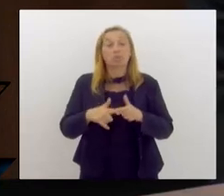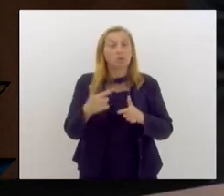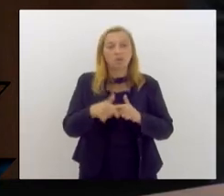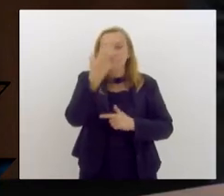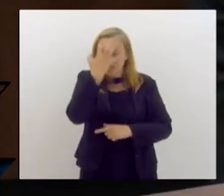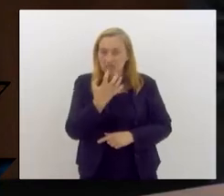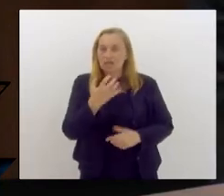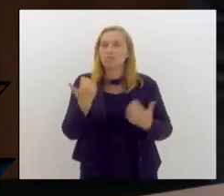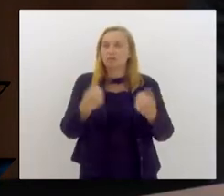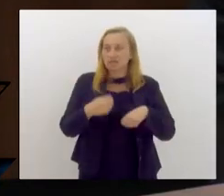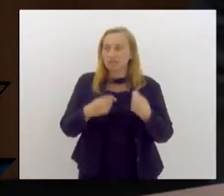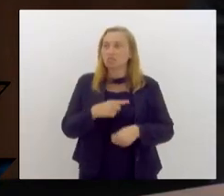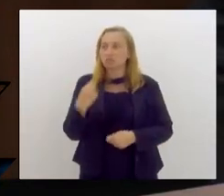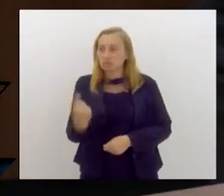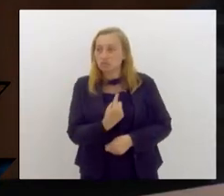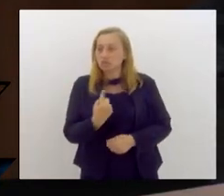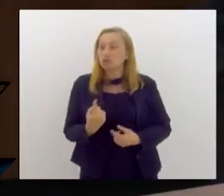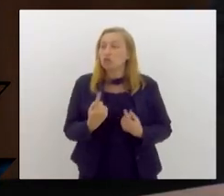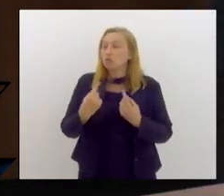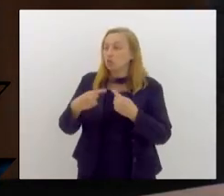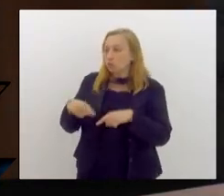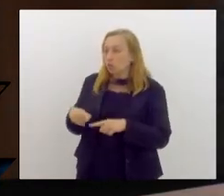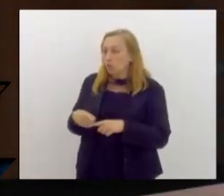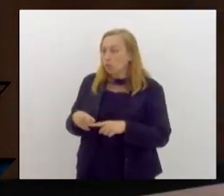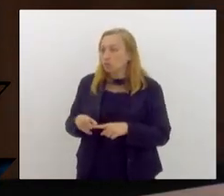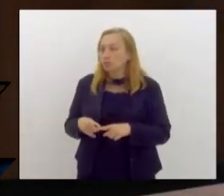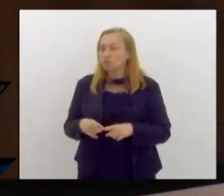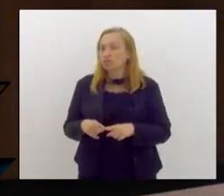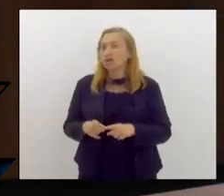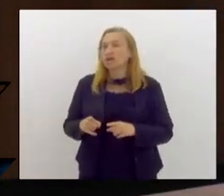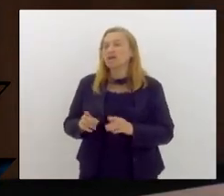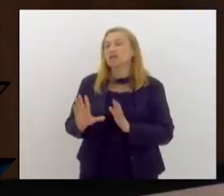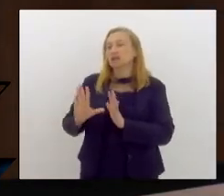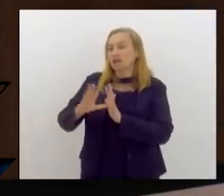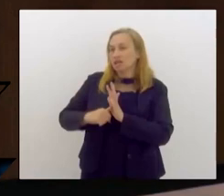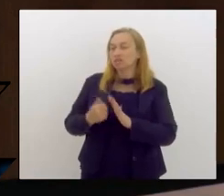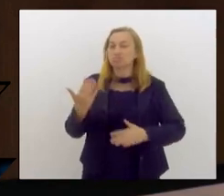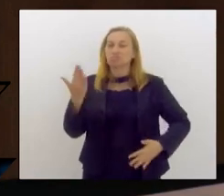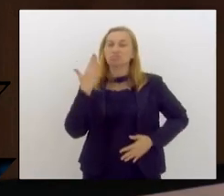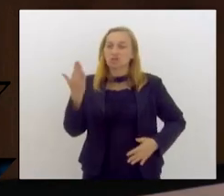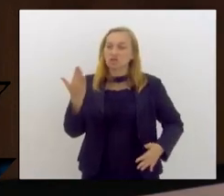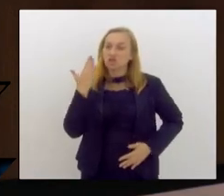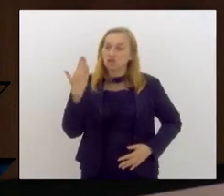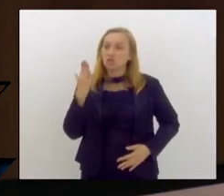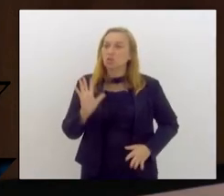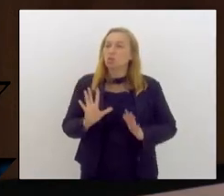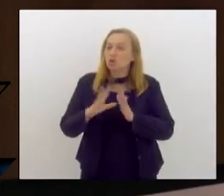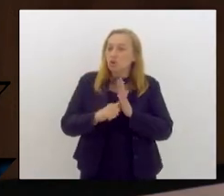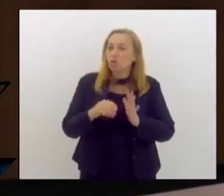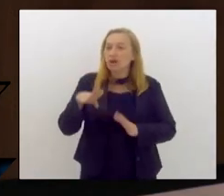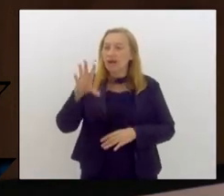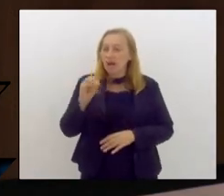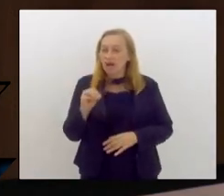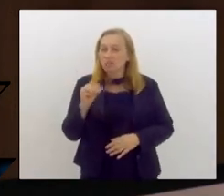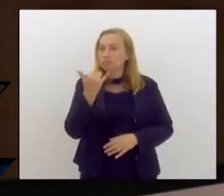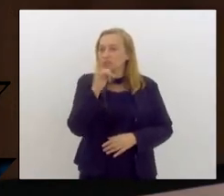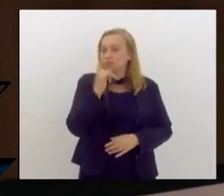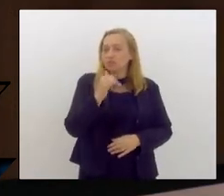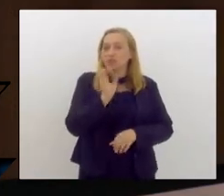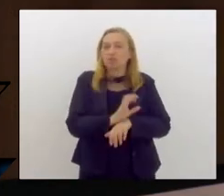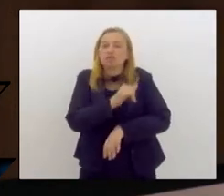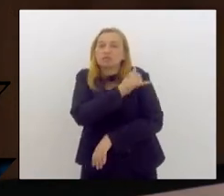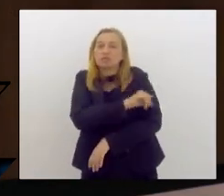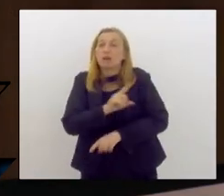mas precisamos combater esses ladrões, esses bandidos que furtam cabos de energia elétrica no estado do Rio de